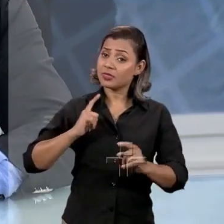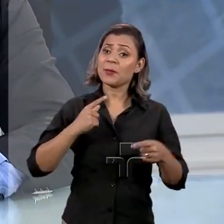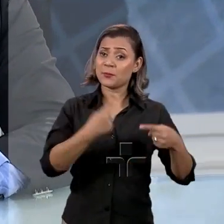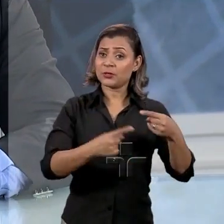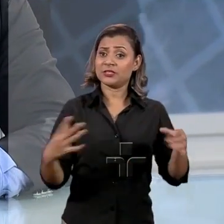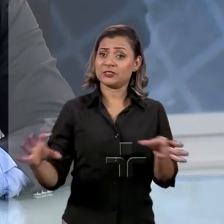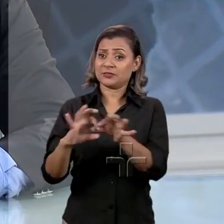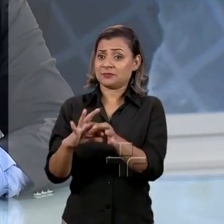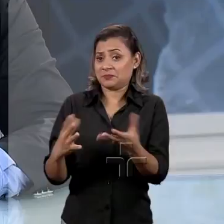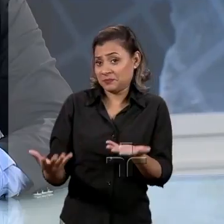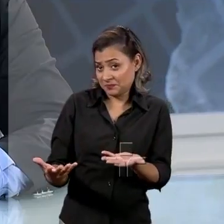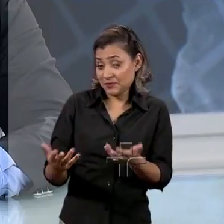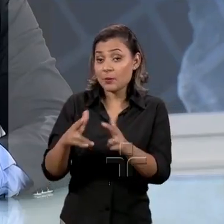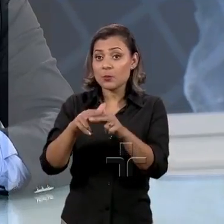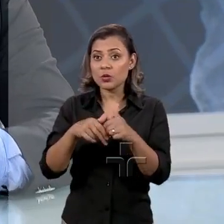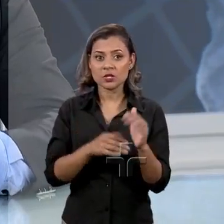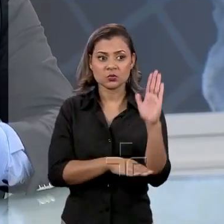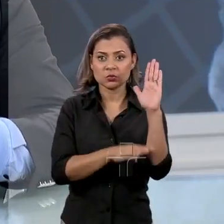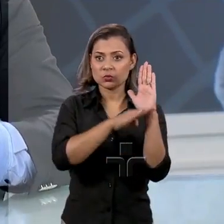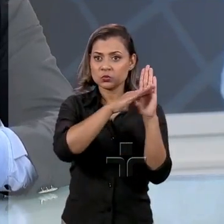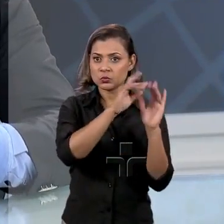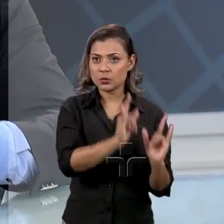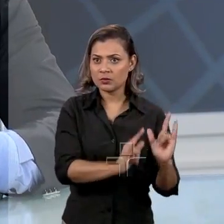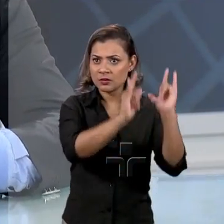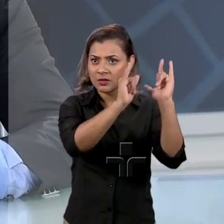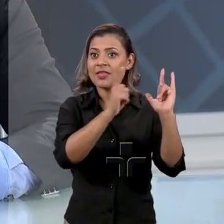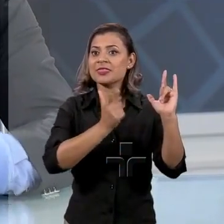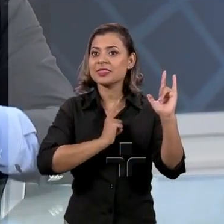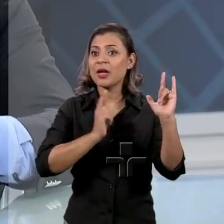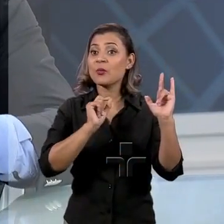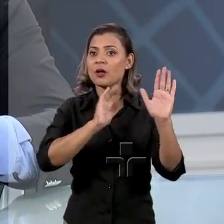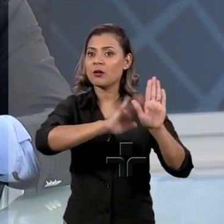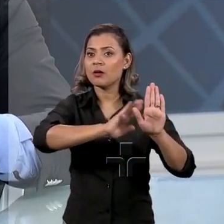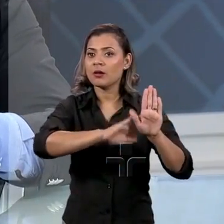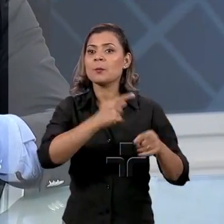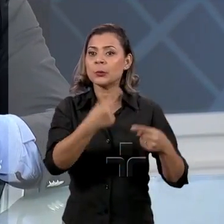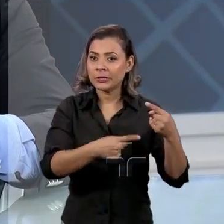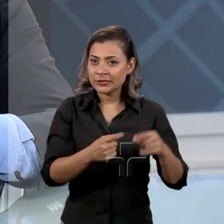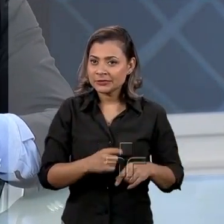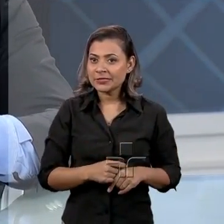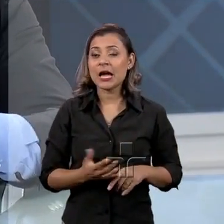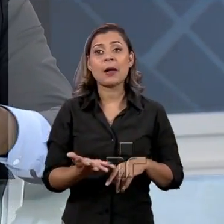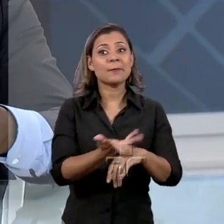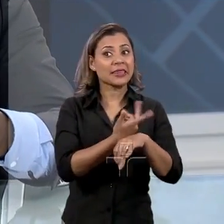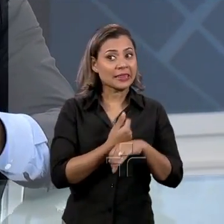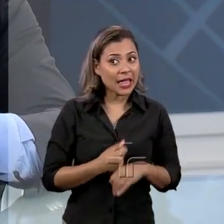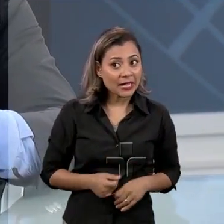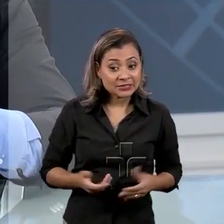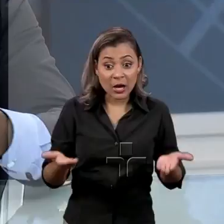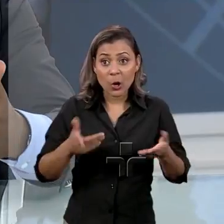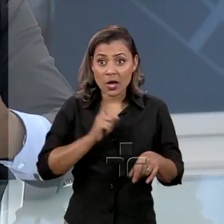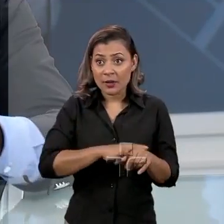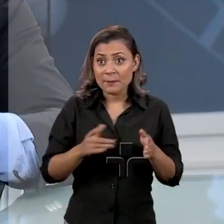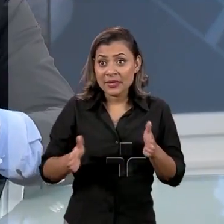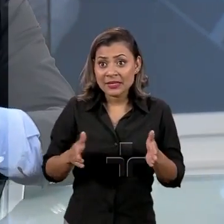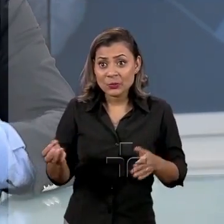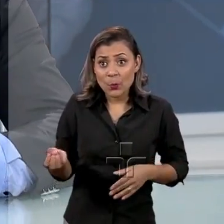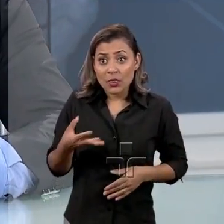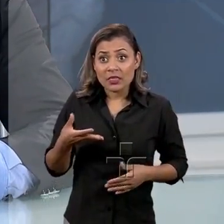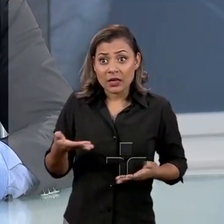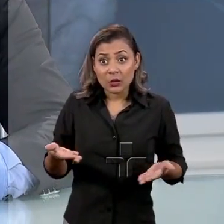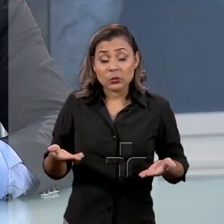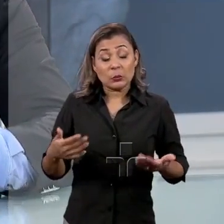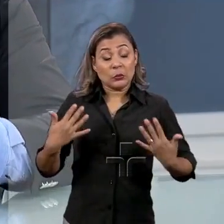Então, fazer a gestão de um condomínio exige habilidades políticas e agora, nos tempos atuais, nesse mundo moderno e cheio